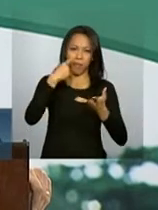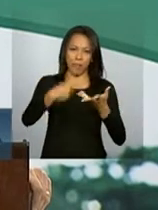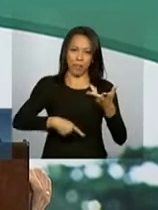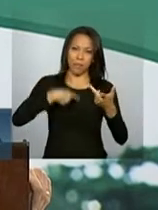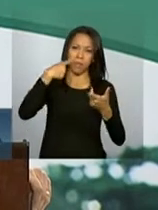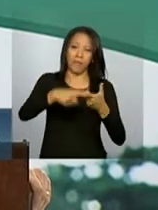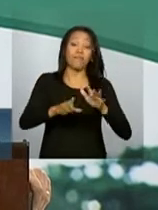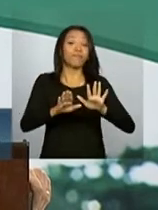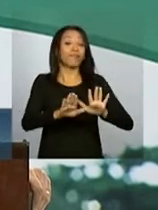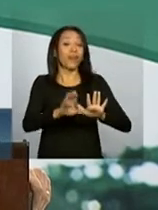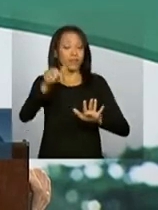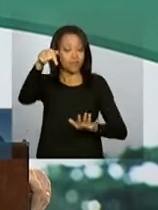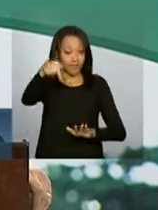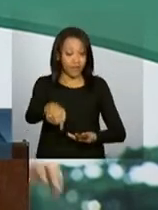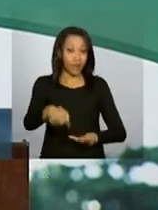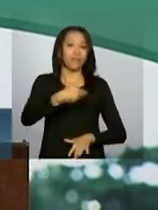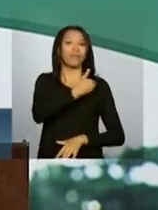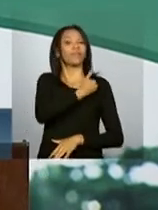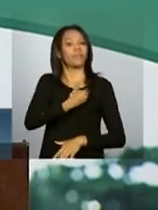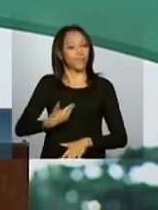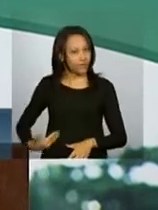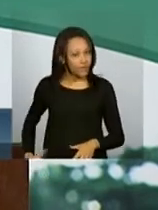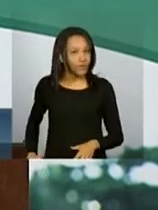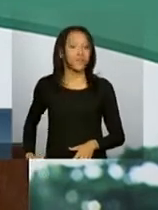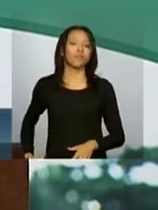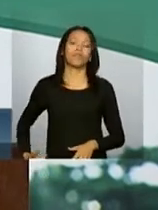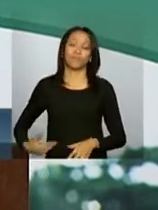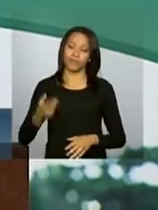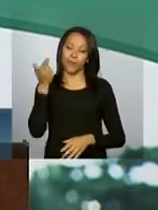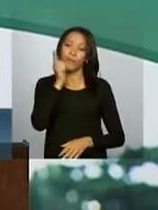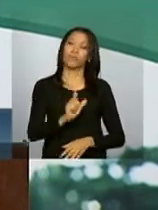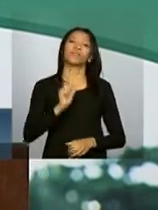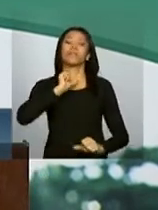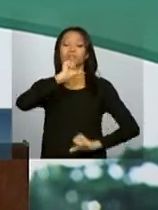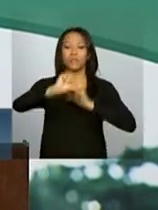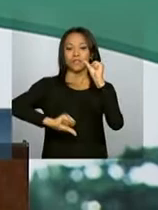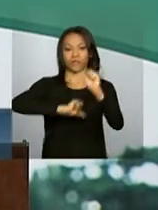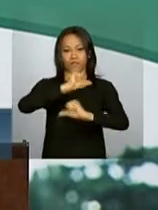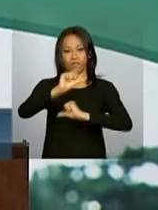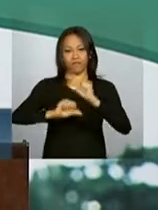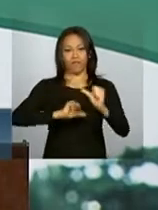fato, este governo tem conseguido transformar em realidade.